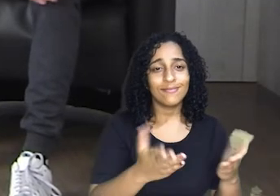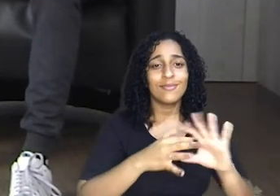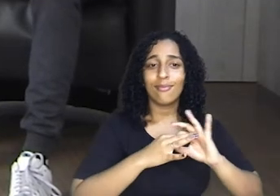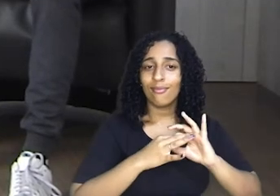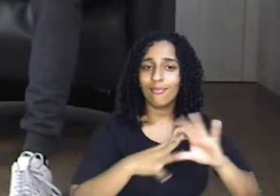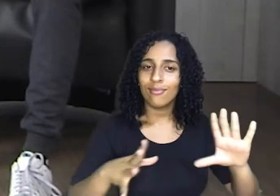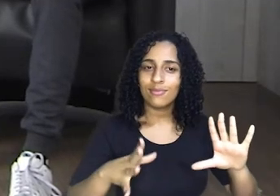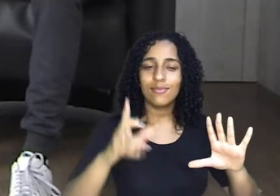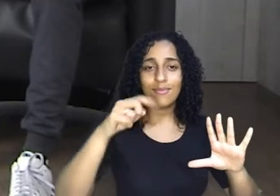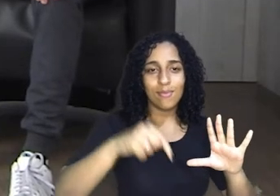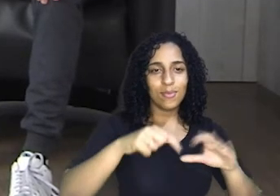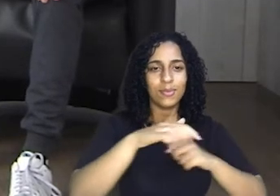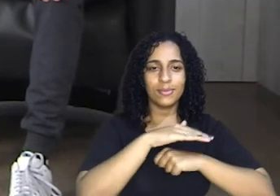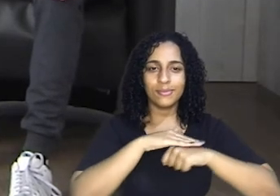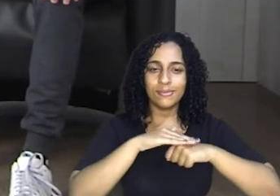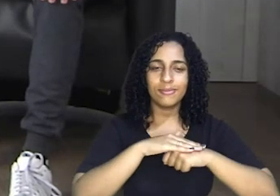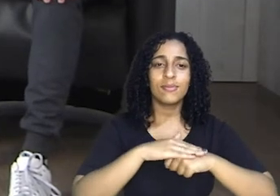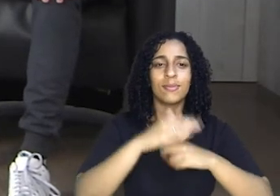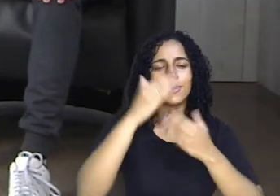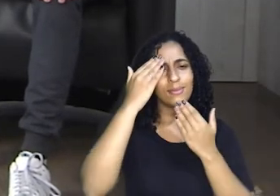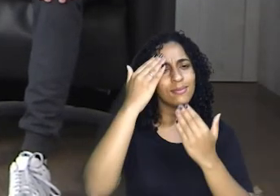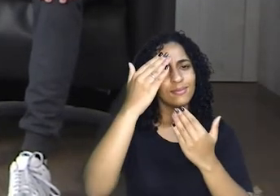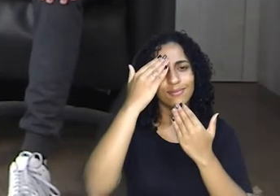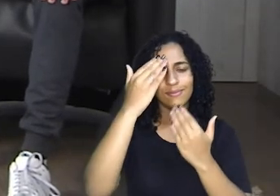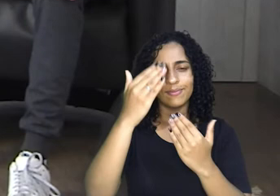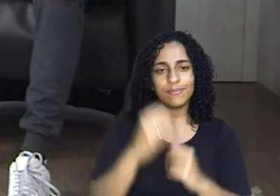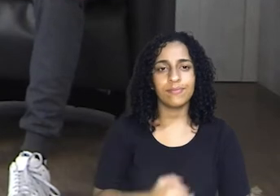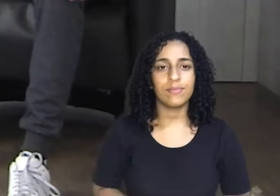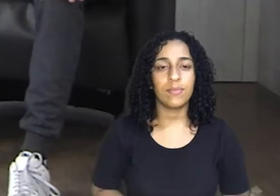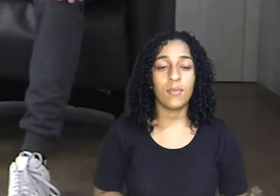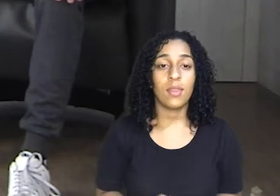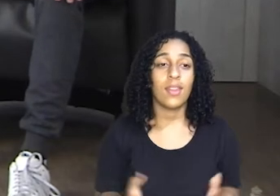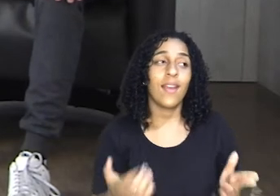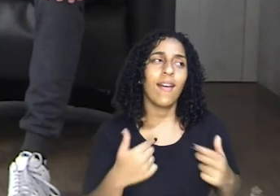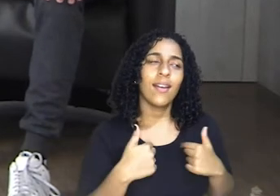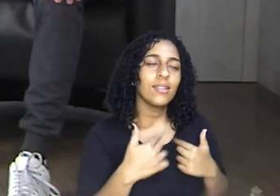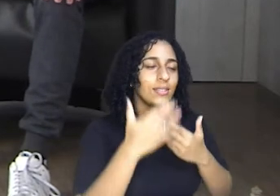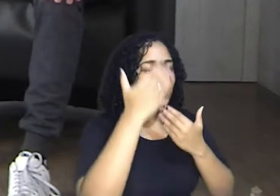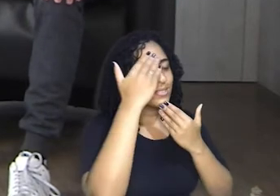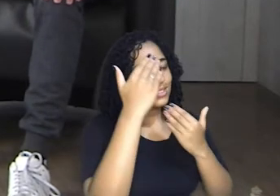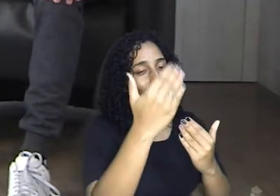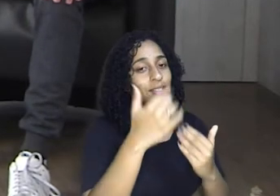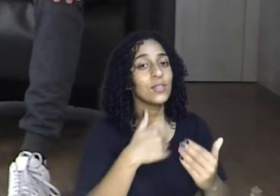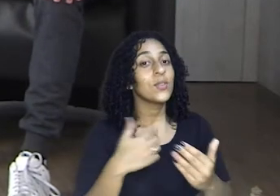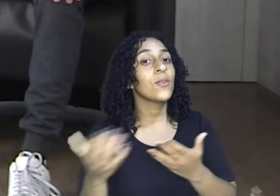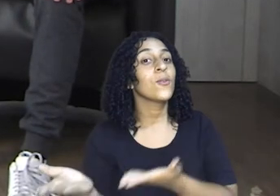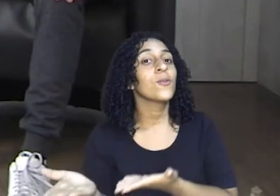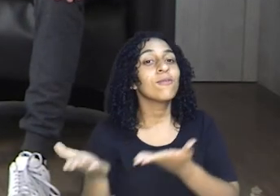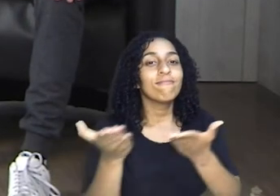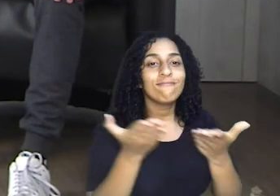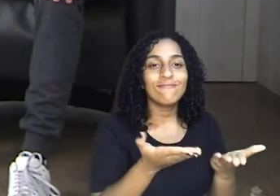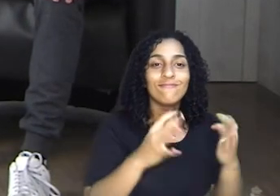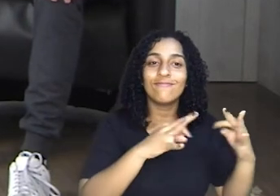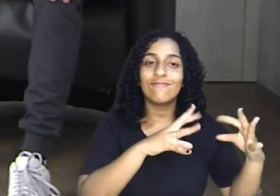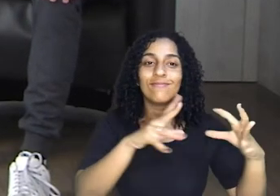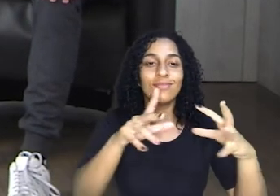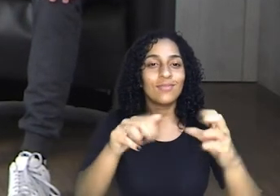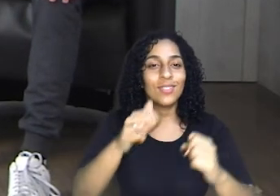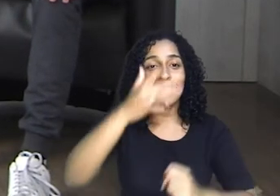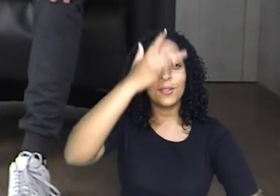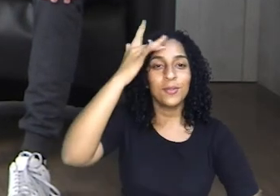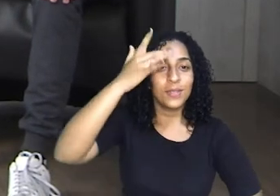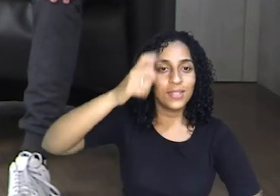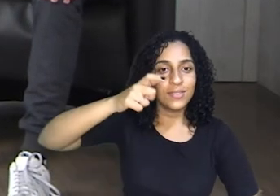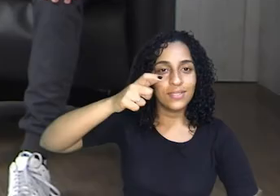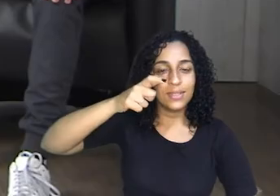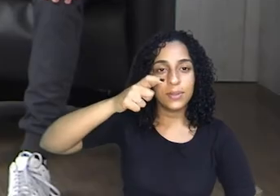presença Alex a sua disponibilidade aqui para conversar conosco Muito obrigado Vitor Eu que agradeço e eu quero convidar todo